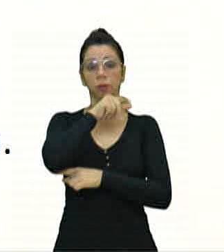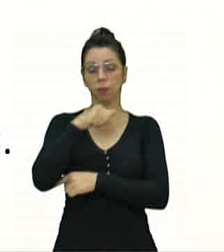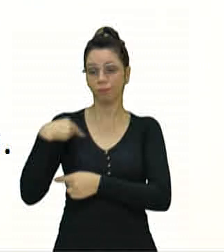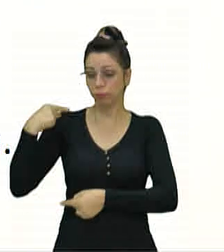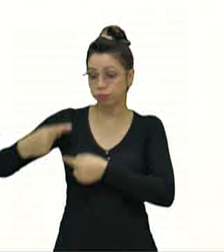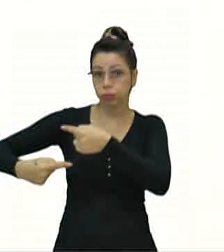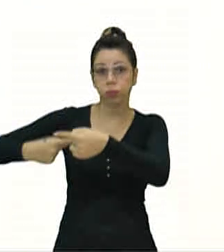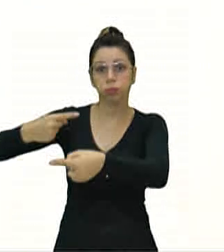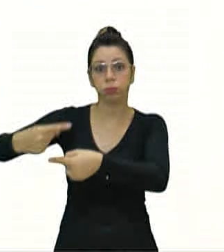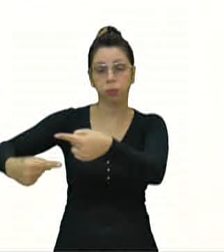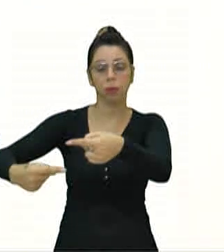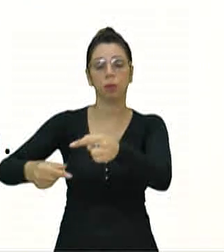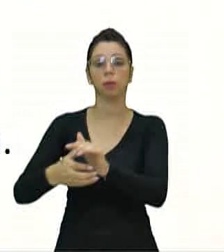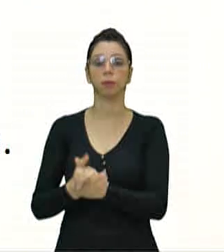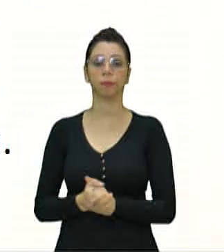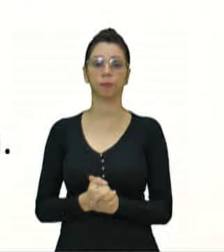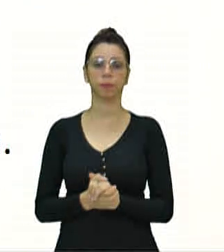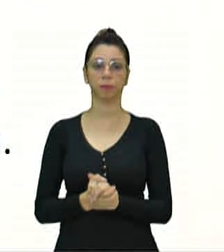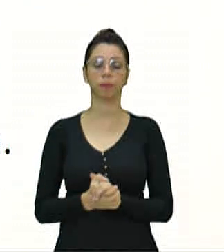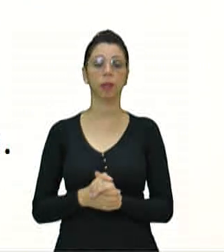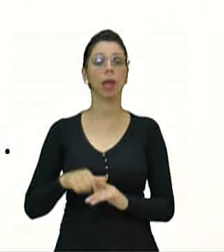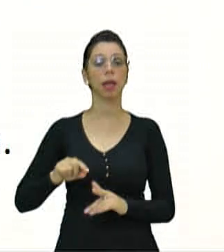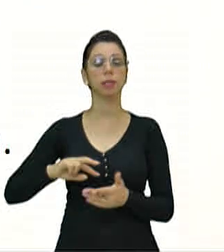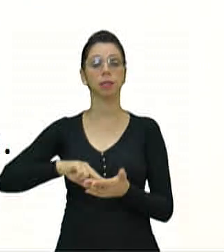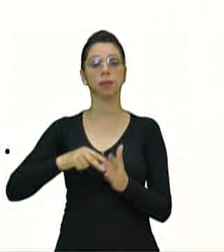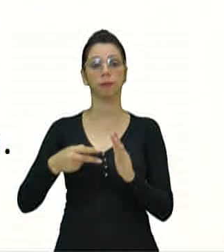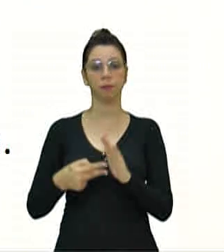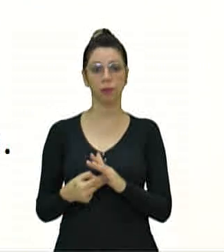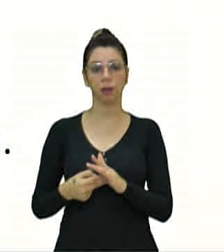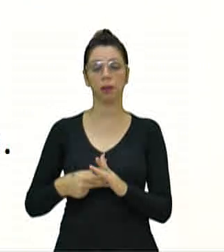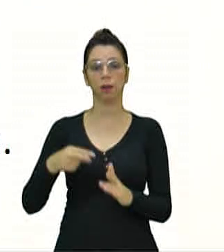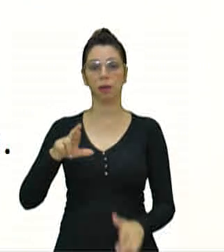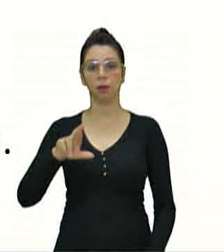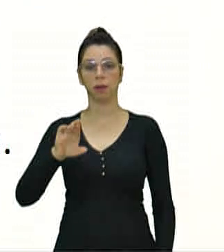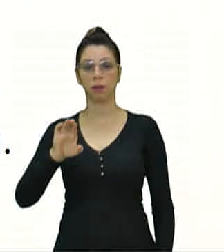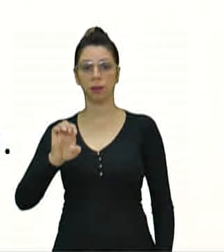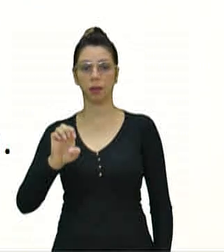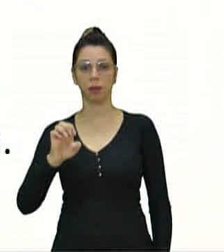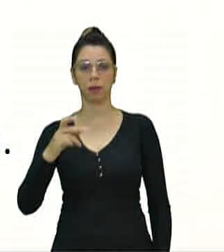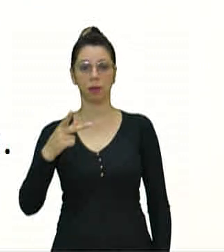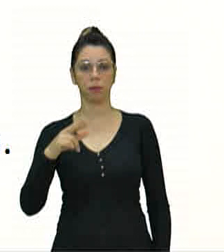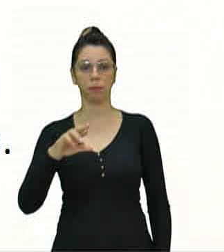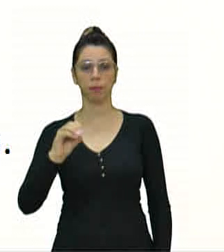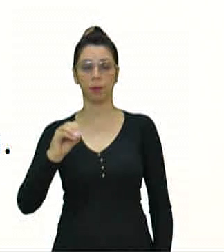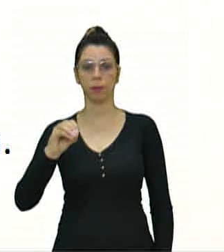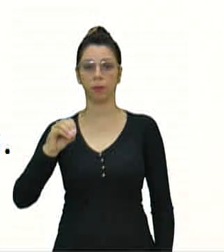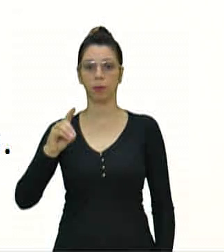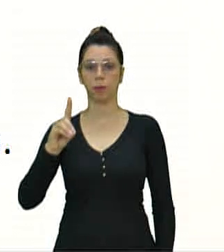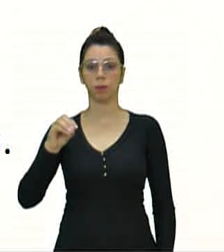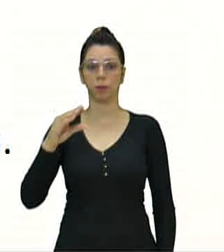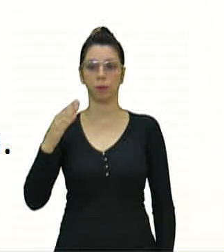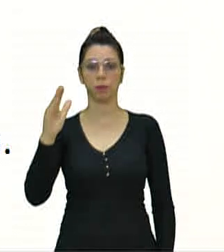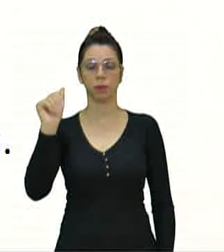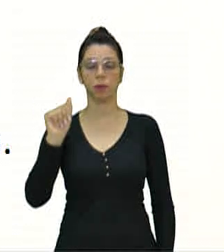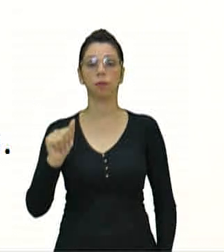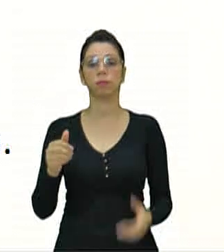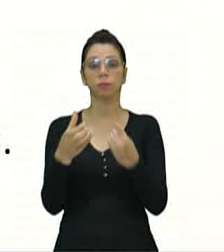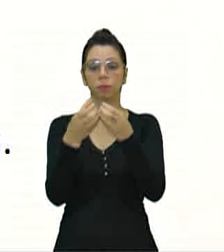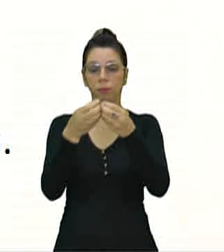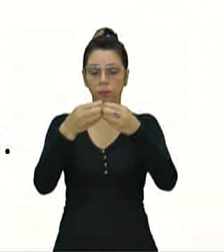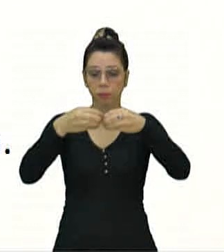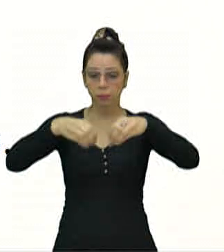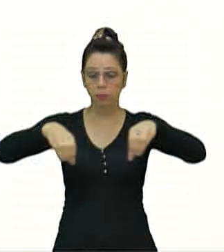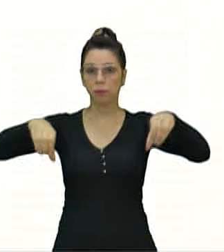seguintes afirmações sobre reprodução. Primeira informação: se o progenitor que sofrerá divisão binária sofrer